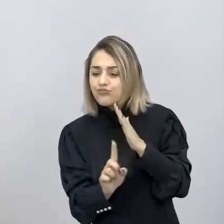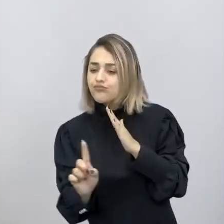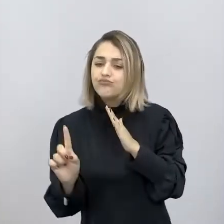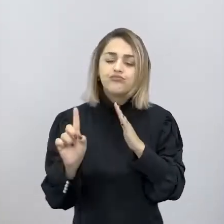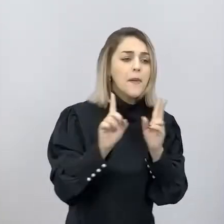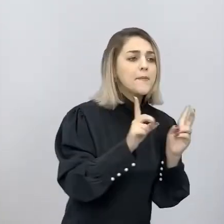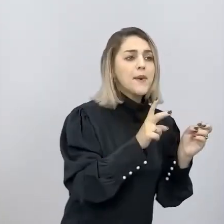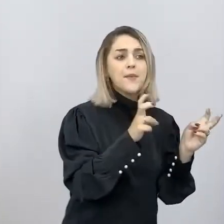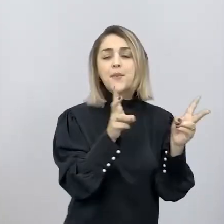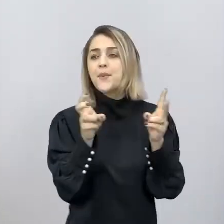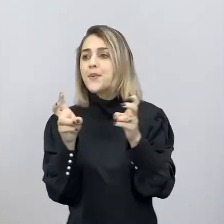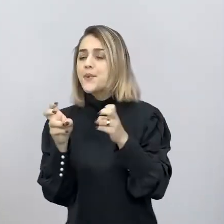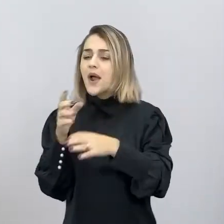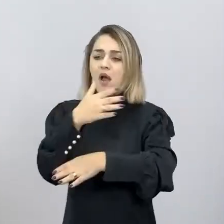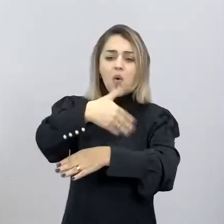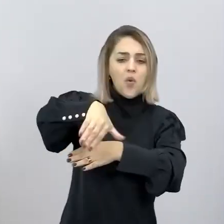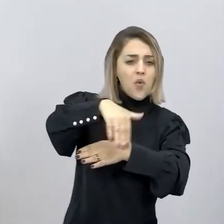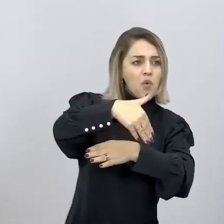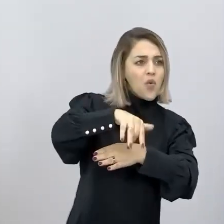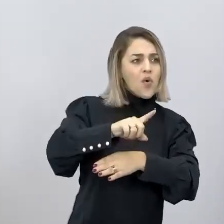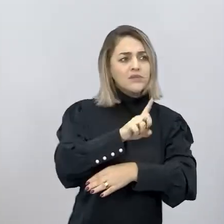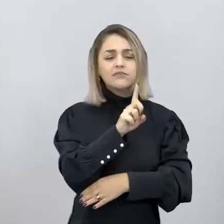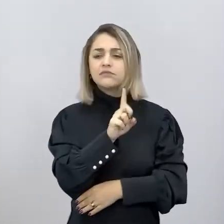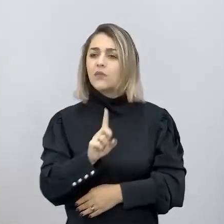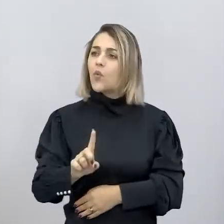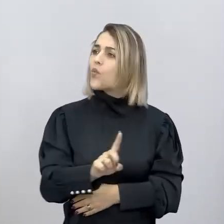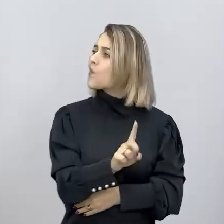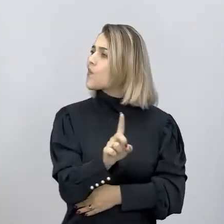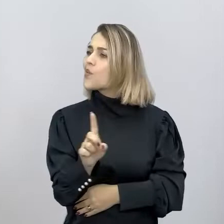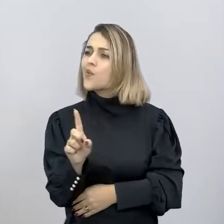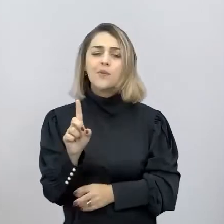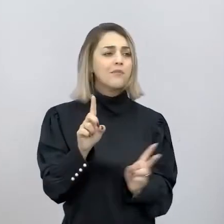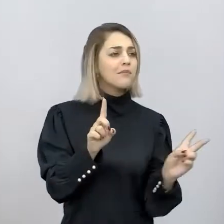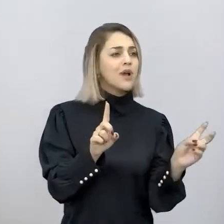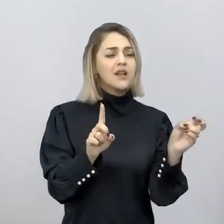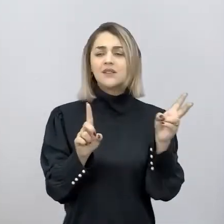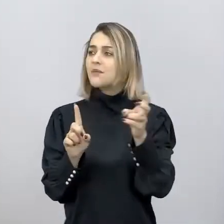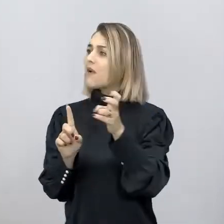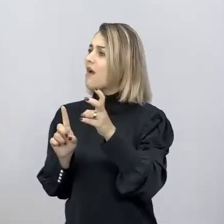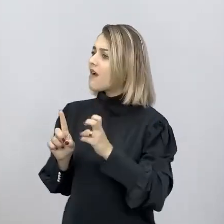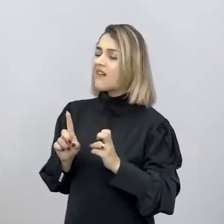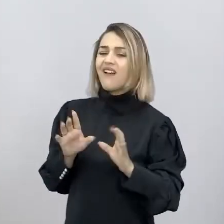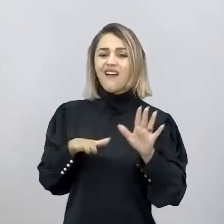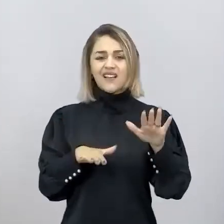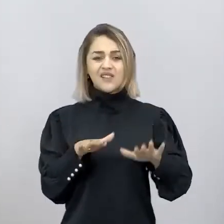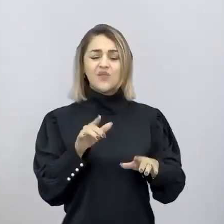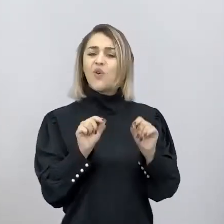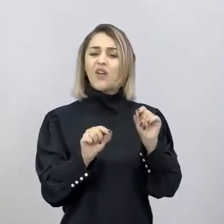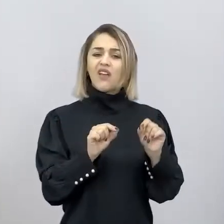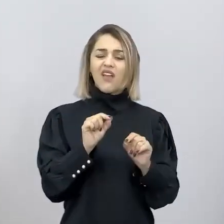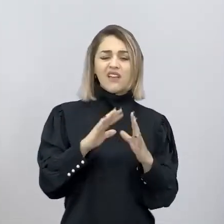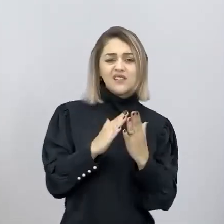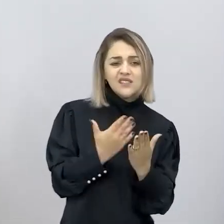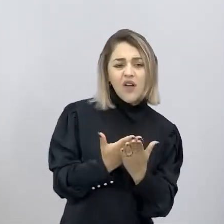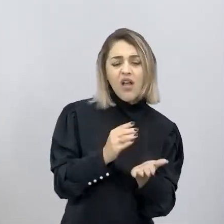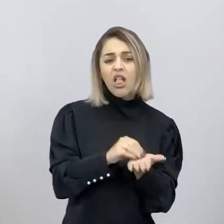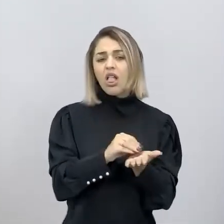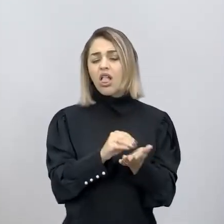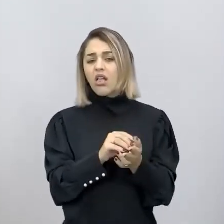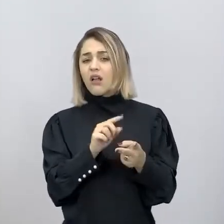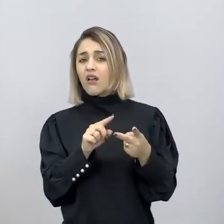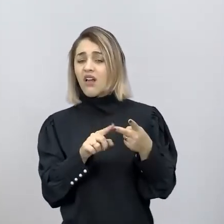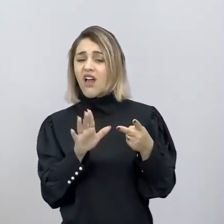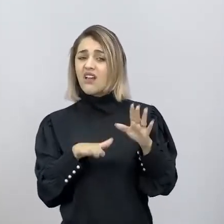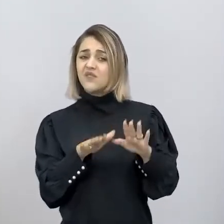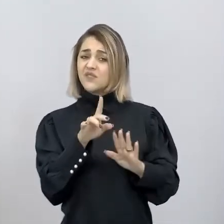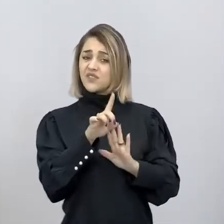problemas que existem lá. Aí você, puxa vida, sei lá, às vezes a falta de saneamento básico, às vezes a falta de escola, às vezes a falta de direitos